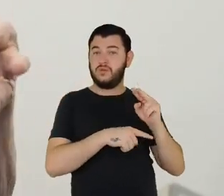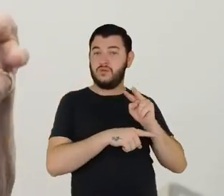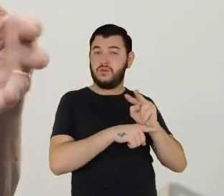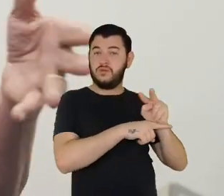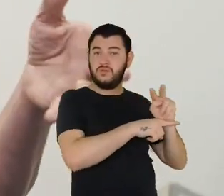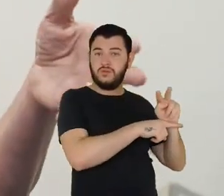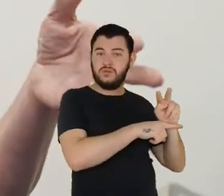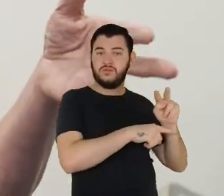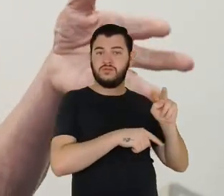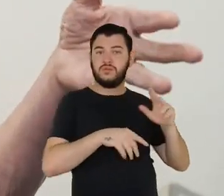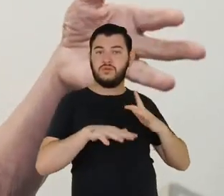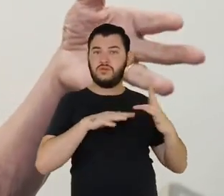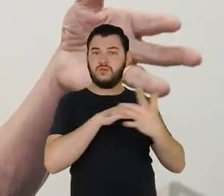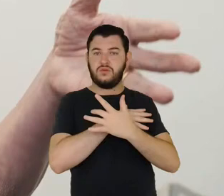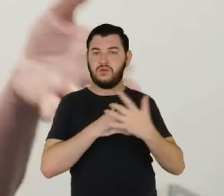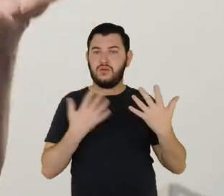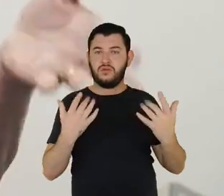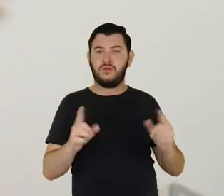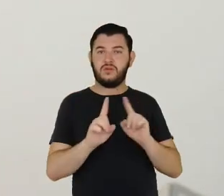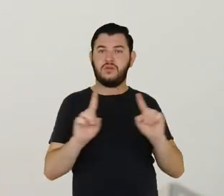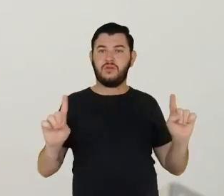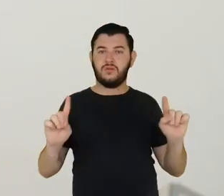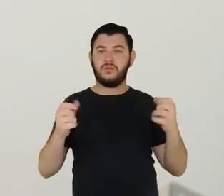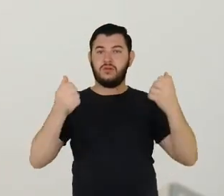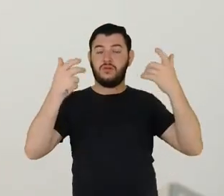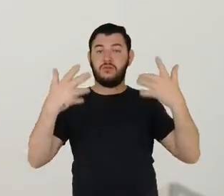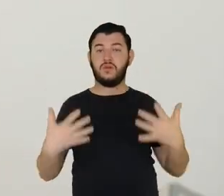superiores tribunais secretos. Ele devia estar